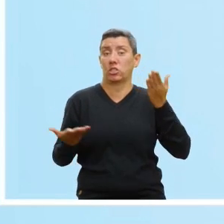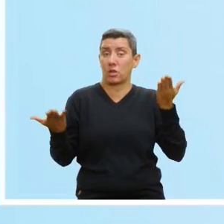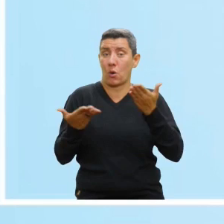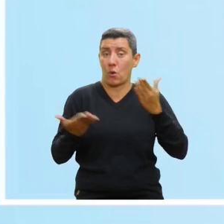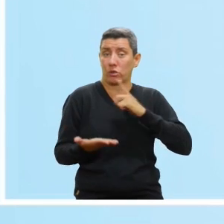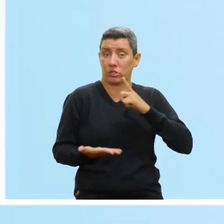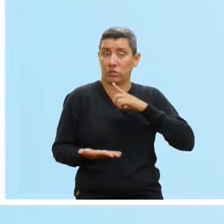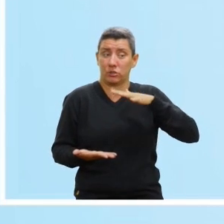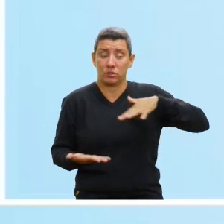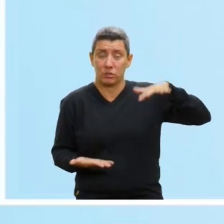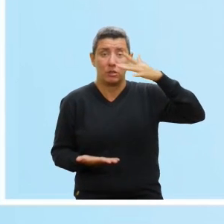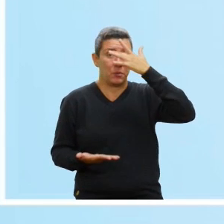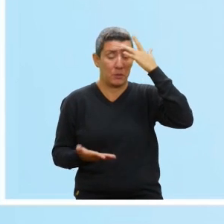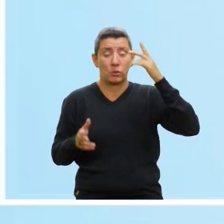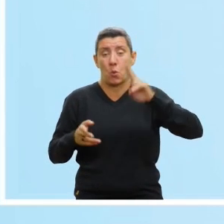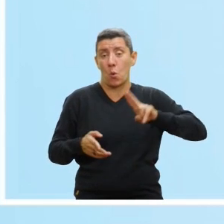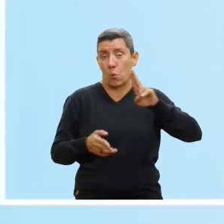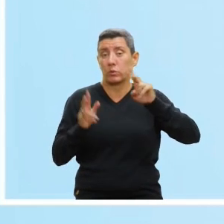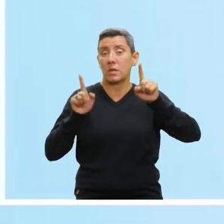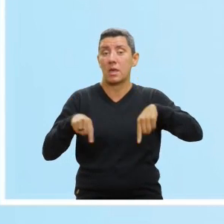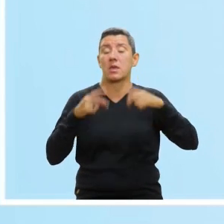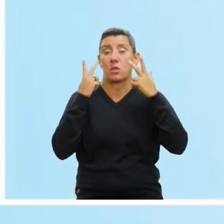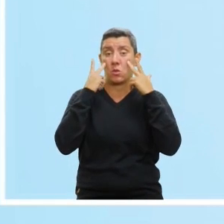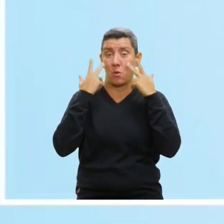que está sendo muito comum, ok?